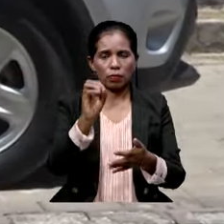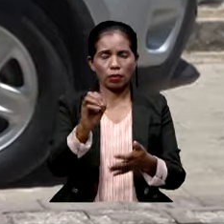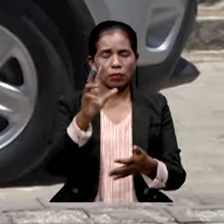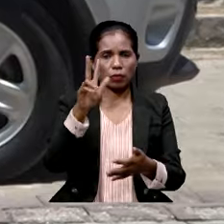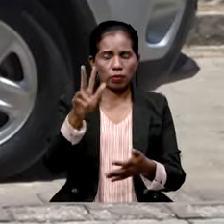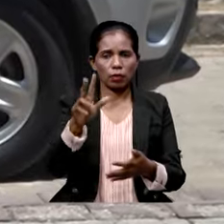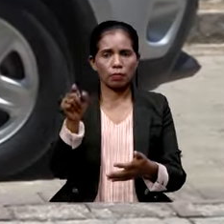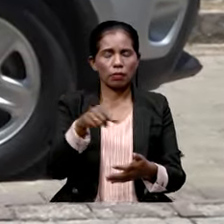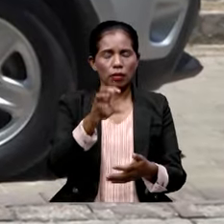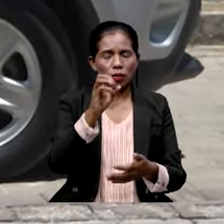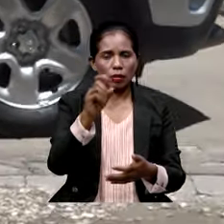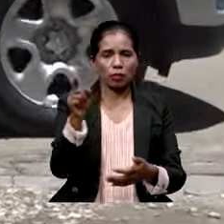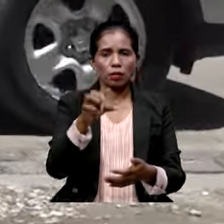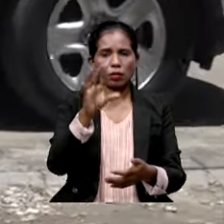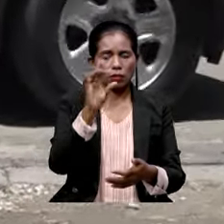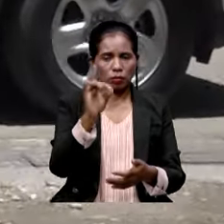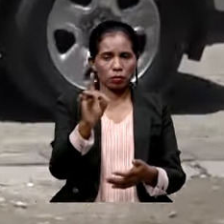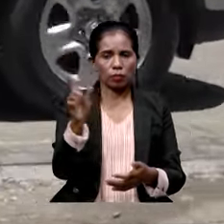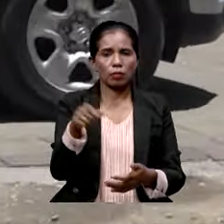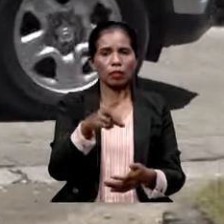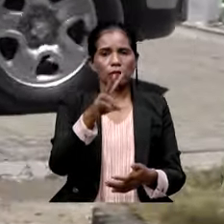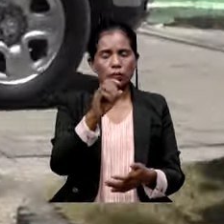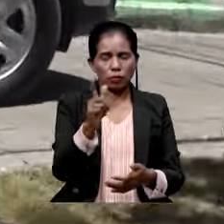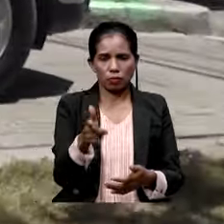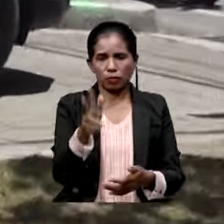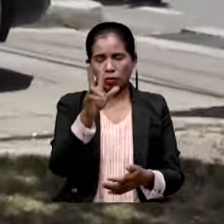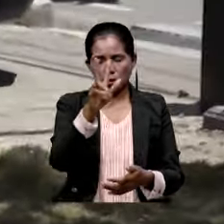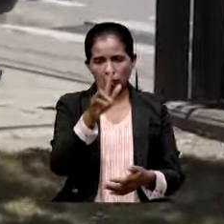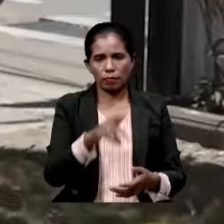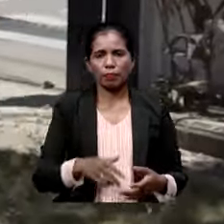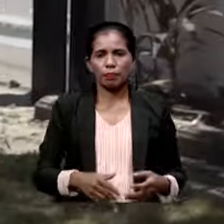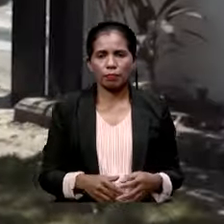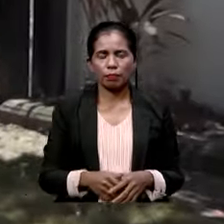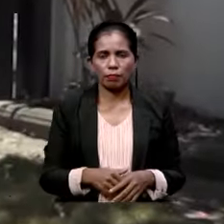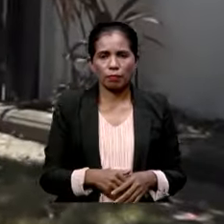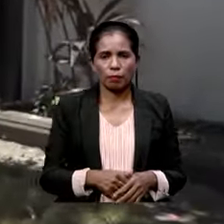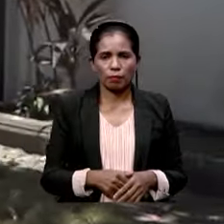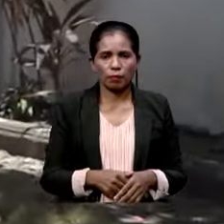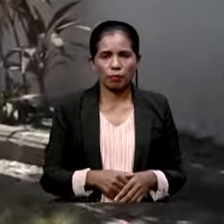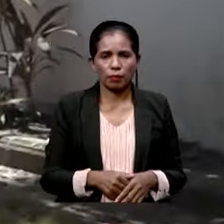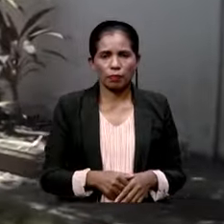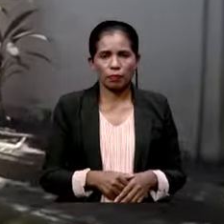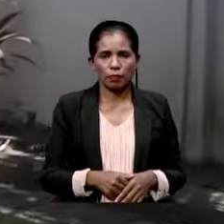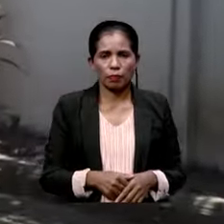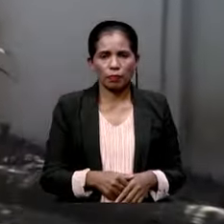PM, para Oitavo, para Rihunrua Rolessentolo. Damião Gonçalves, de Sinto Fuca, Ziamen.